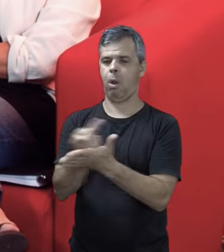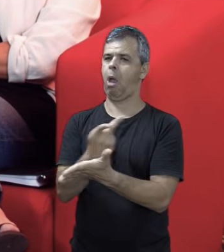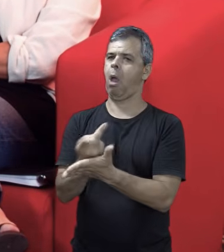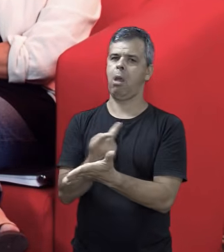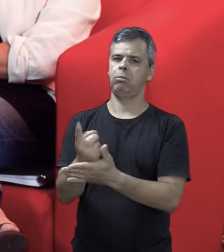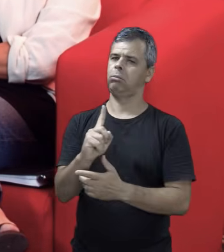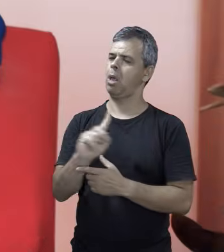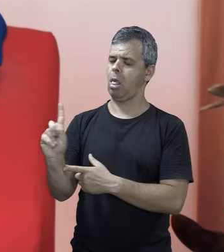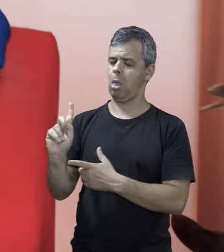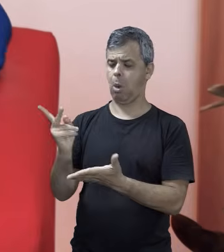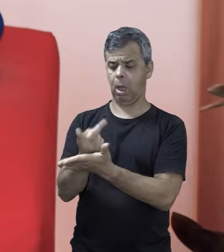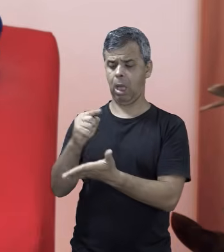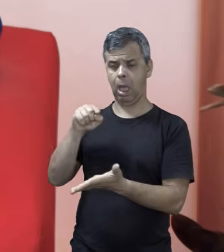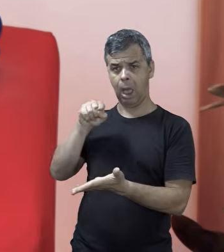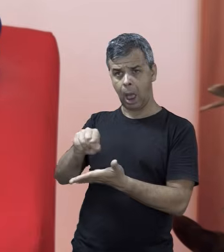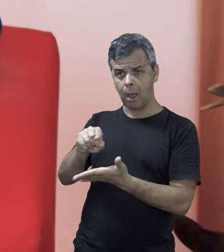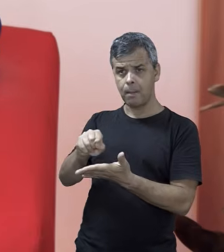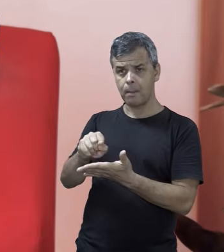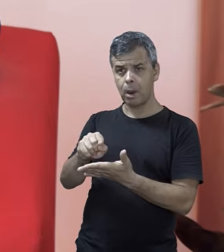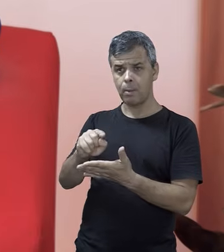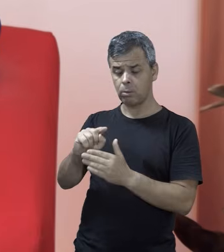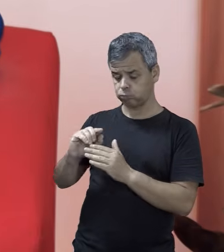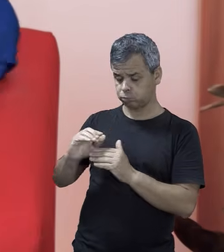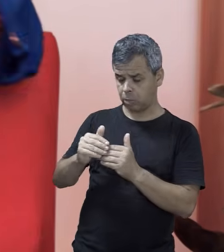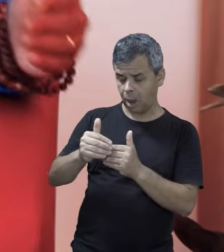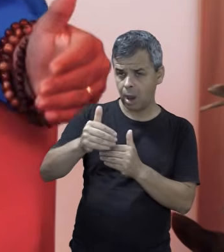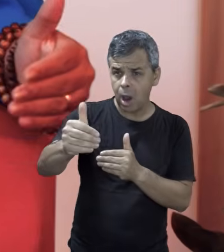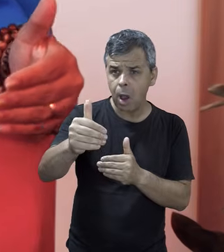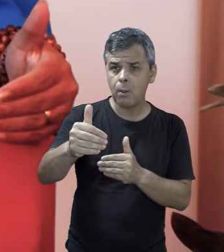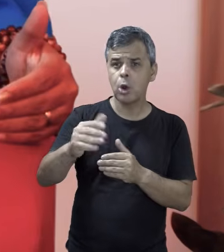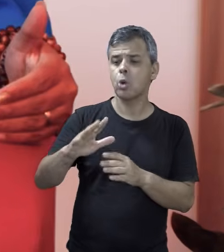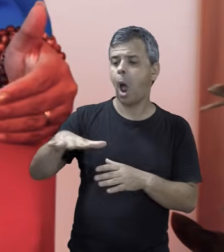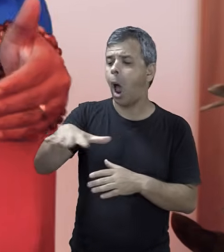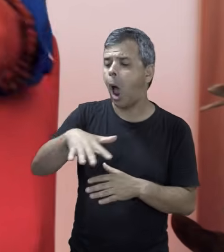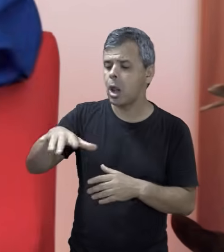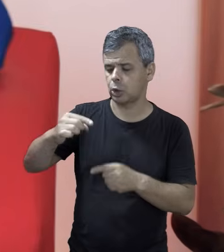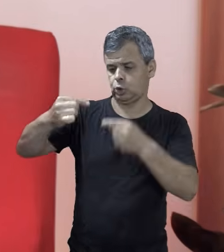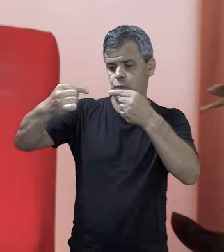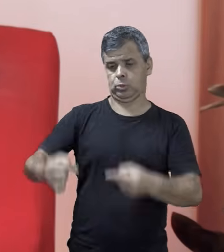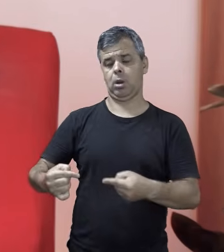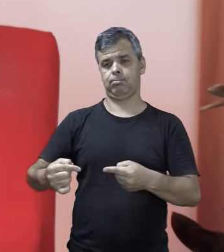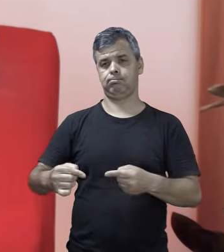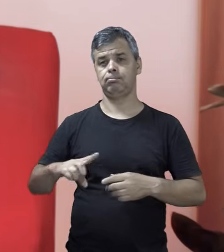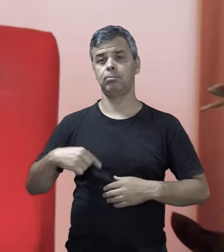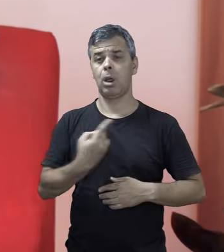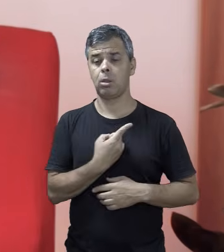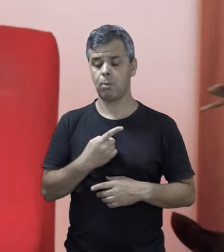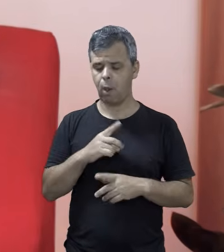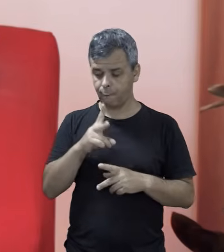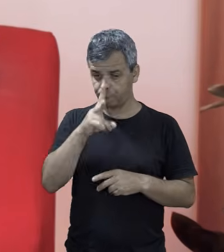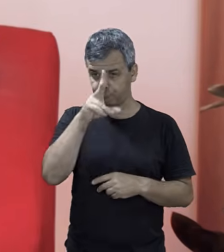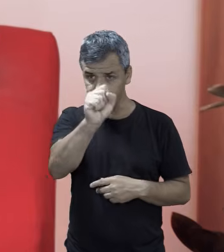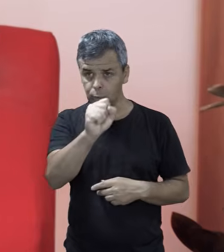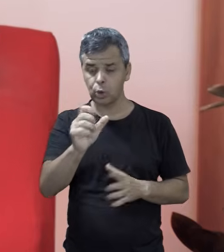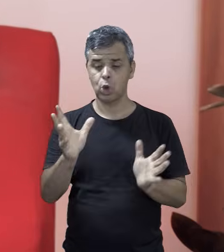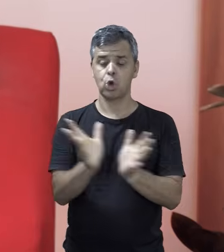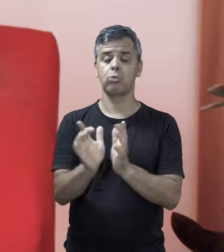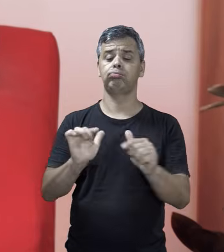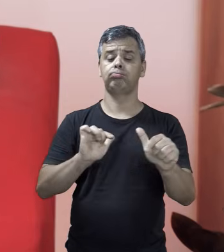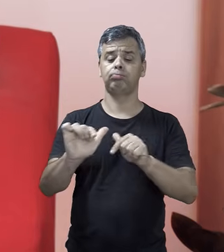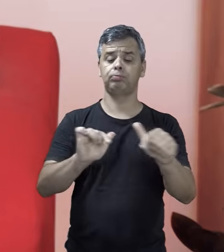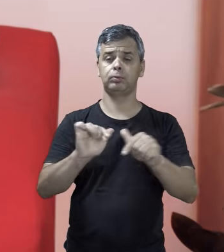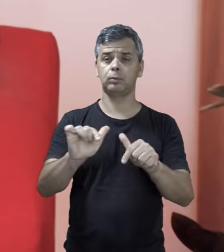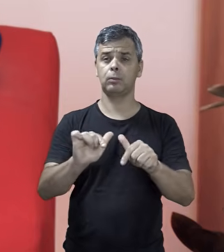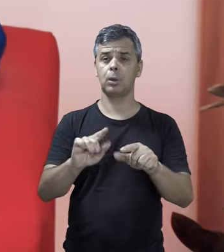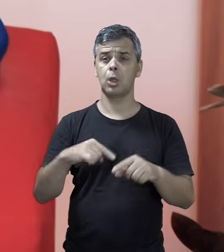Não erre e diga para a próxima quadra histórica do PT em que campo a gente quer disputar. Também tem muito forte no nosso grupo de trabalho,